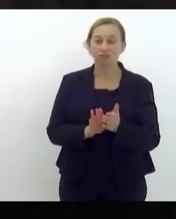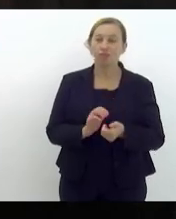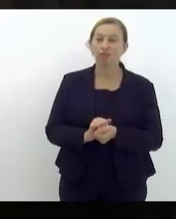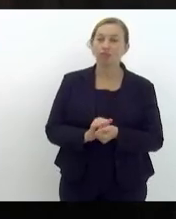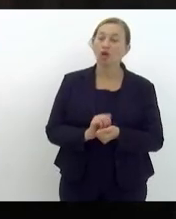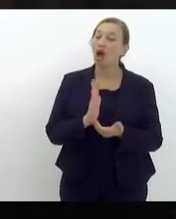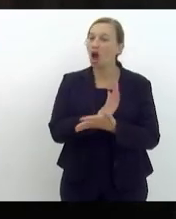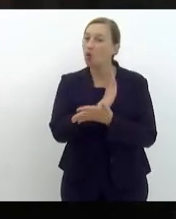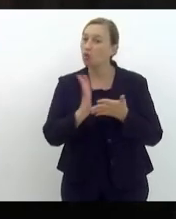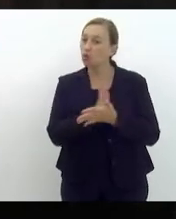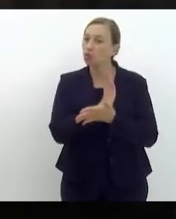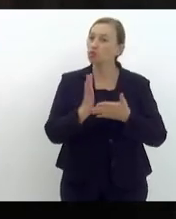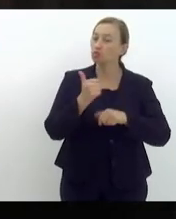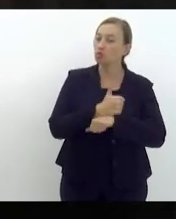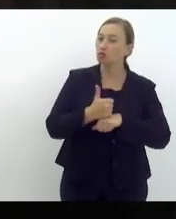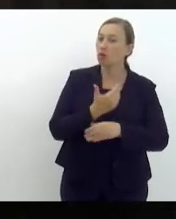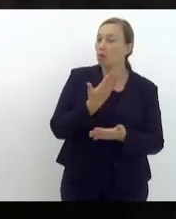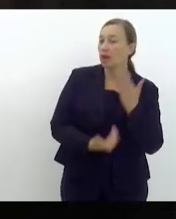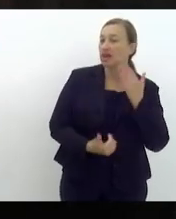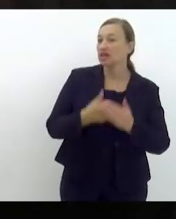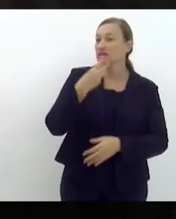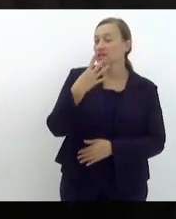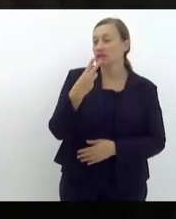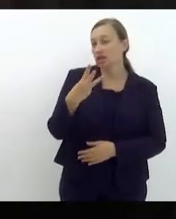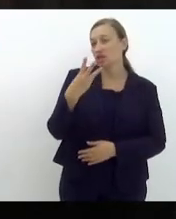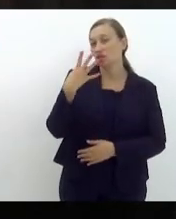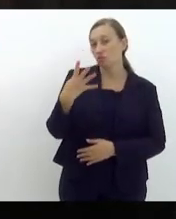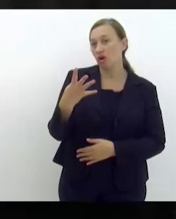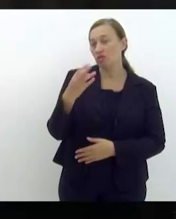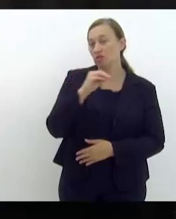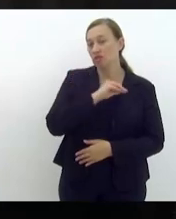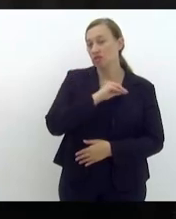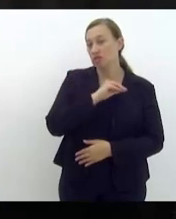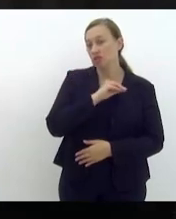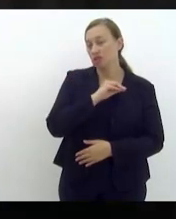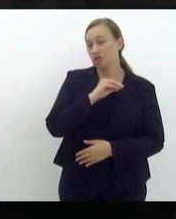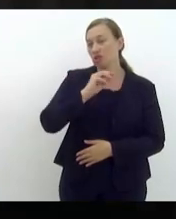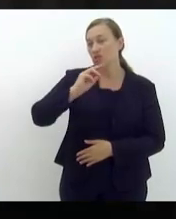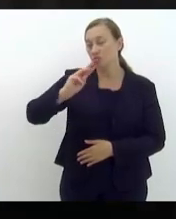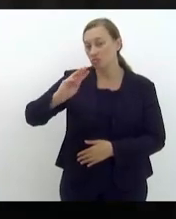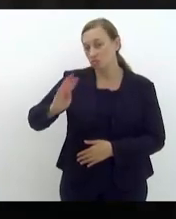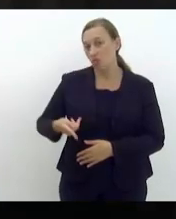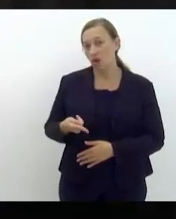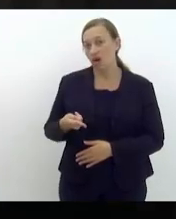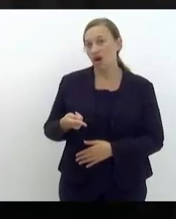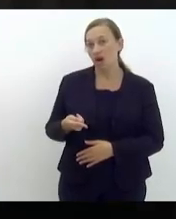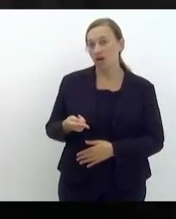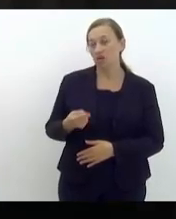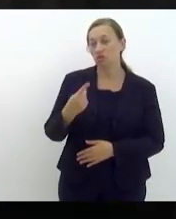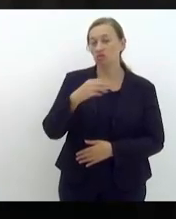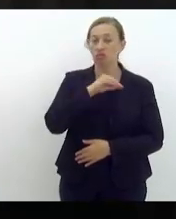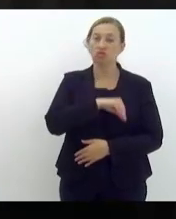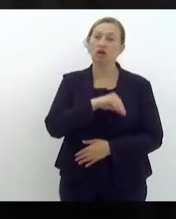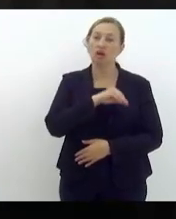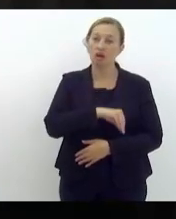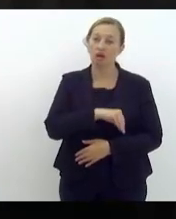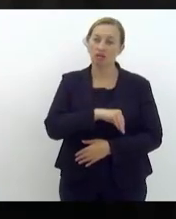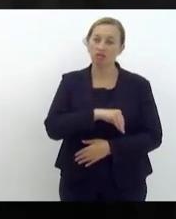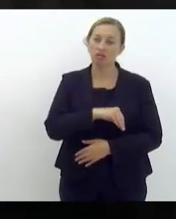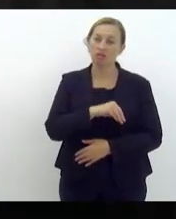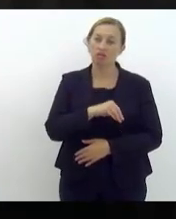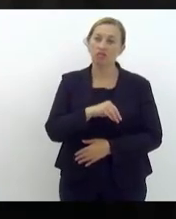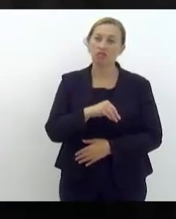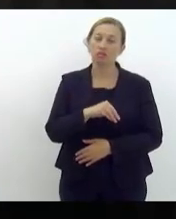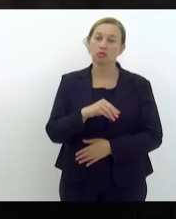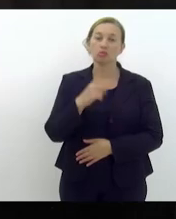alguns profissionais perdem três quatro mil salários da sua 4 mil reais no seu salário e na sua perspectiva